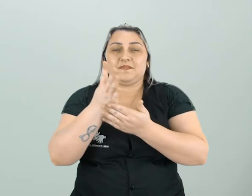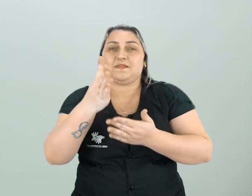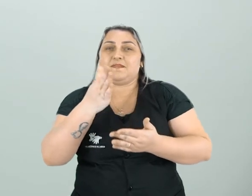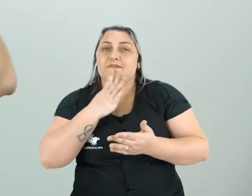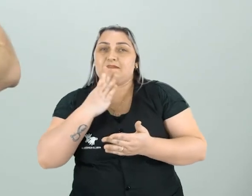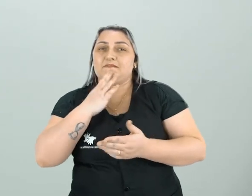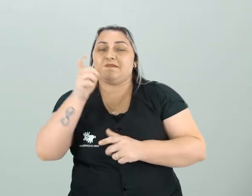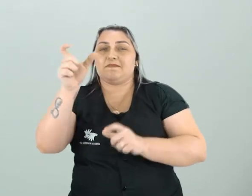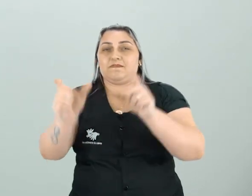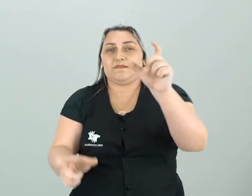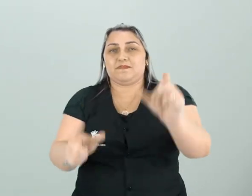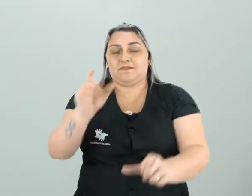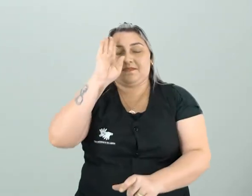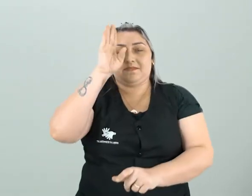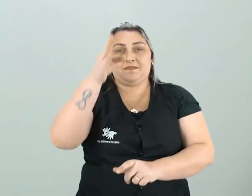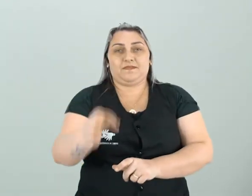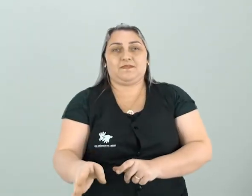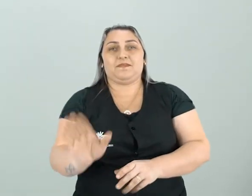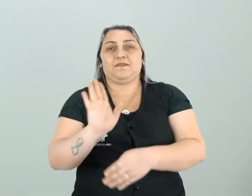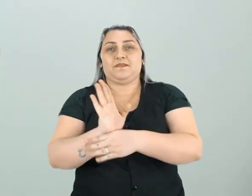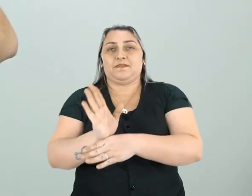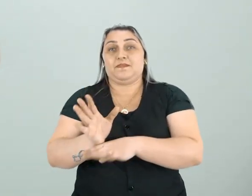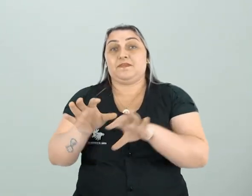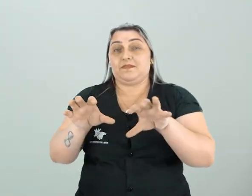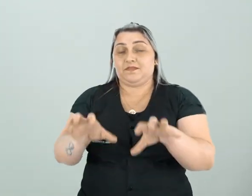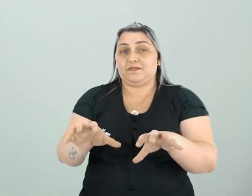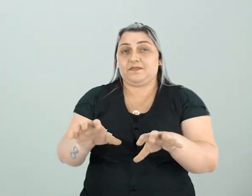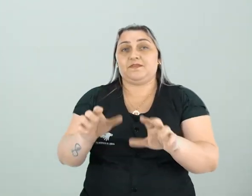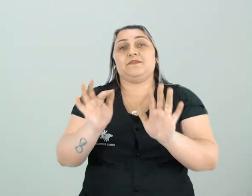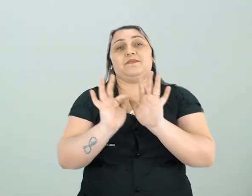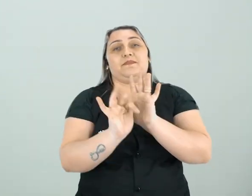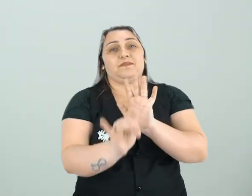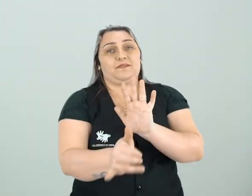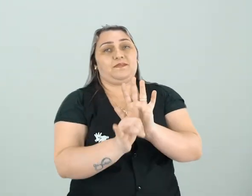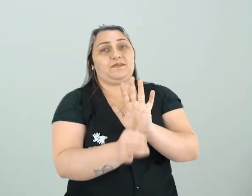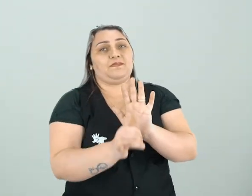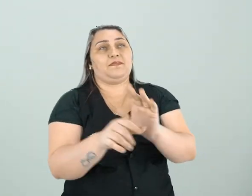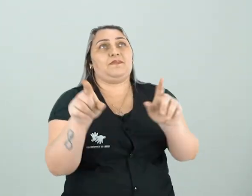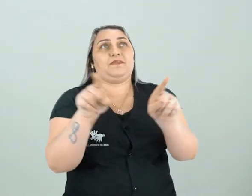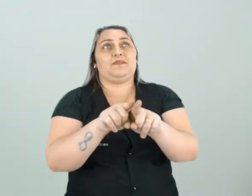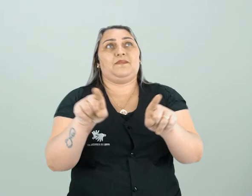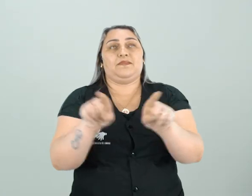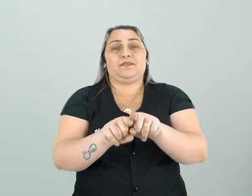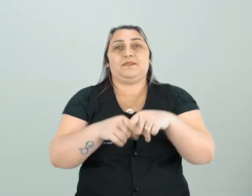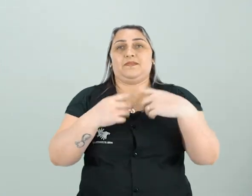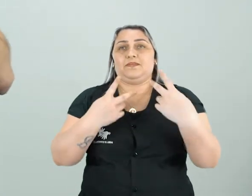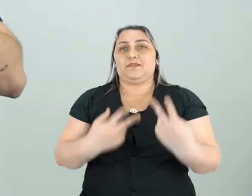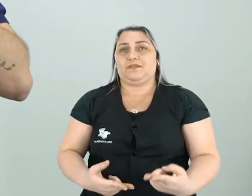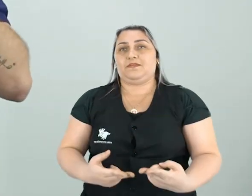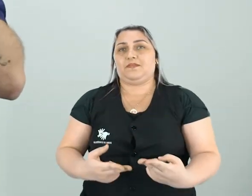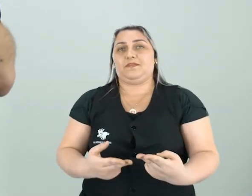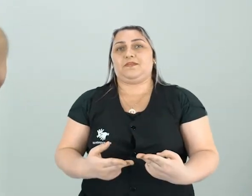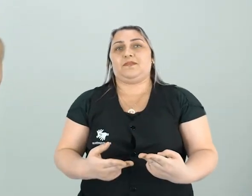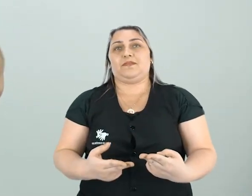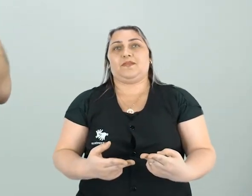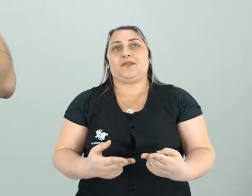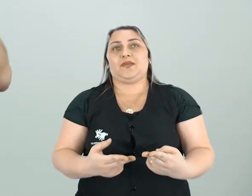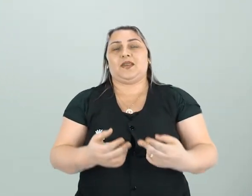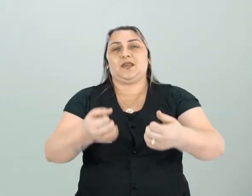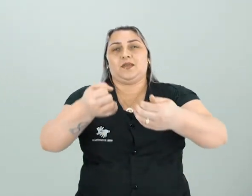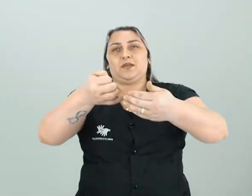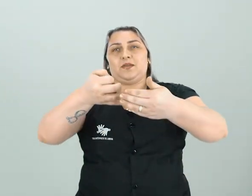os personagens principais do filme, não é assim? Na fábula da mesma forma, e no meio vai